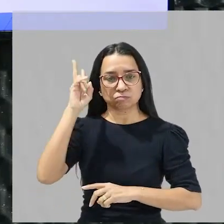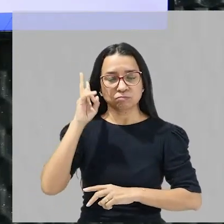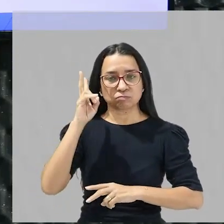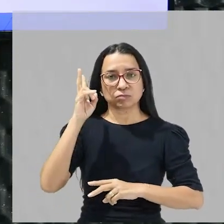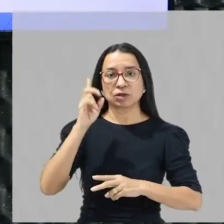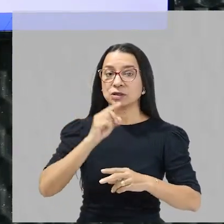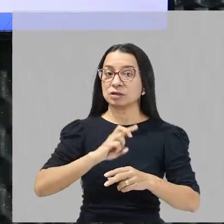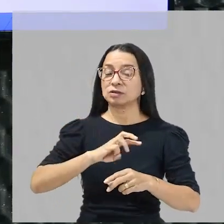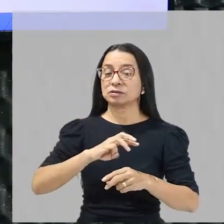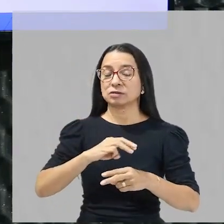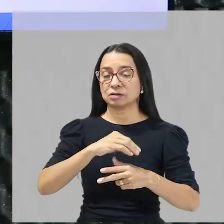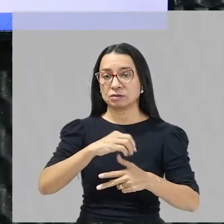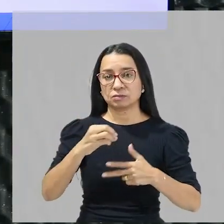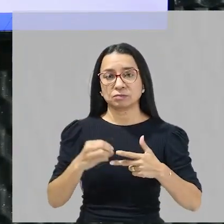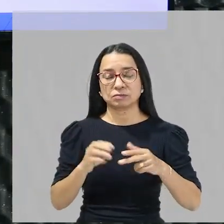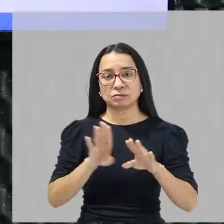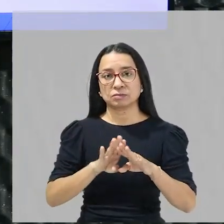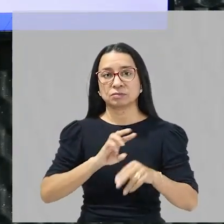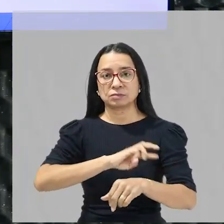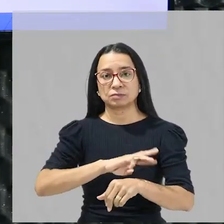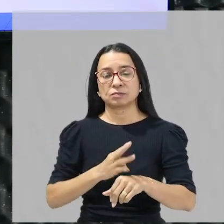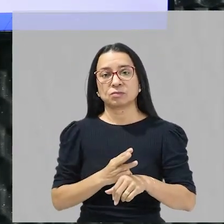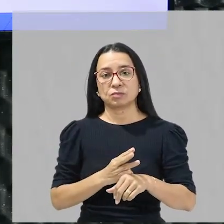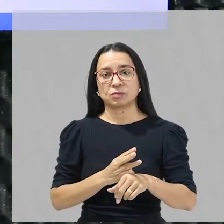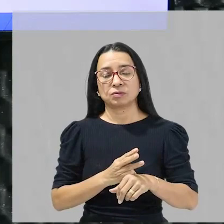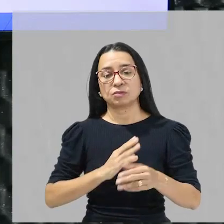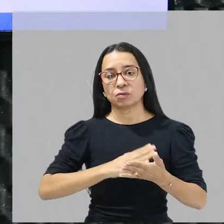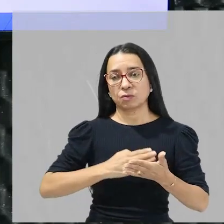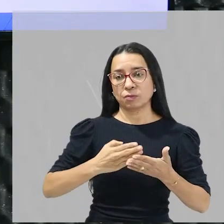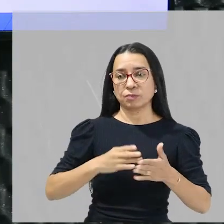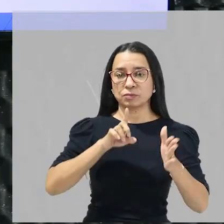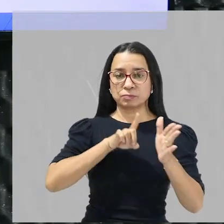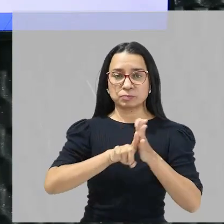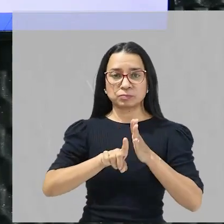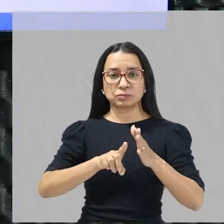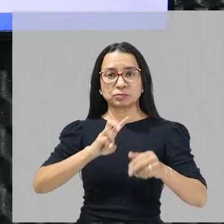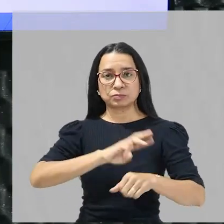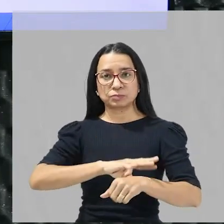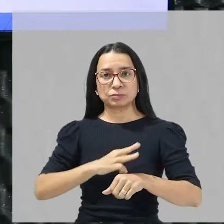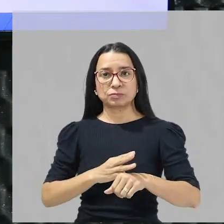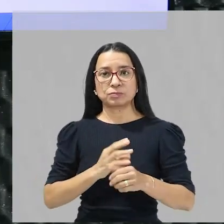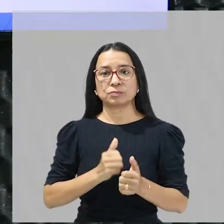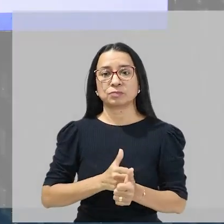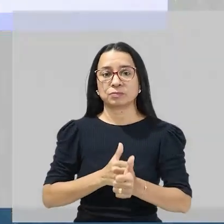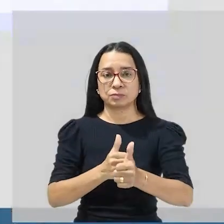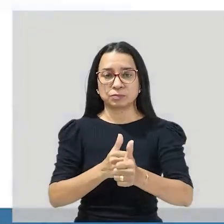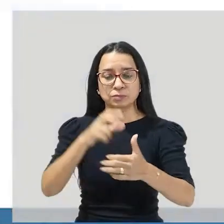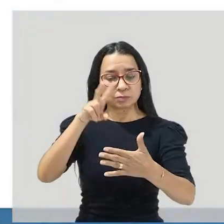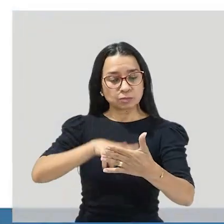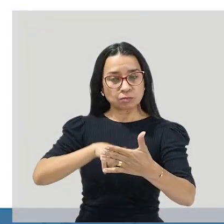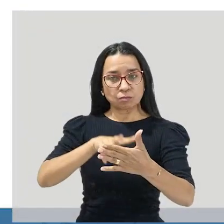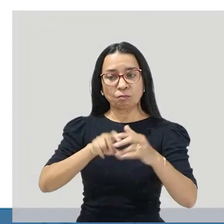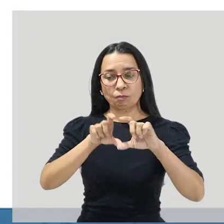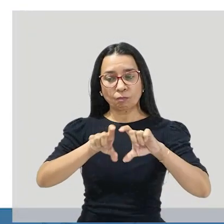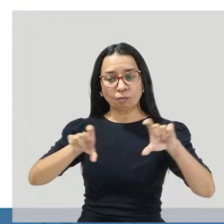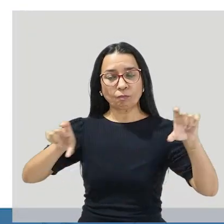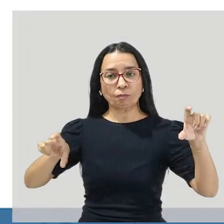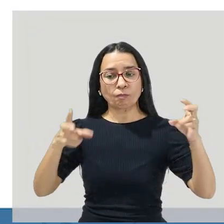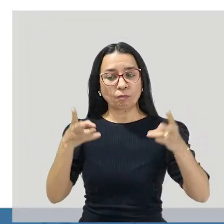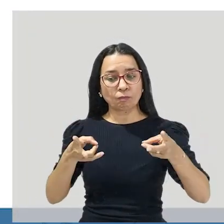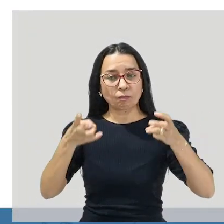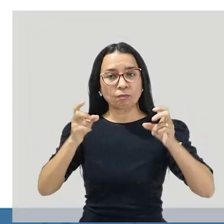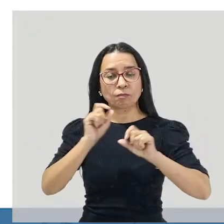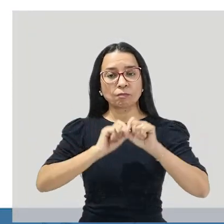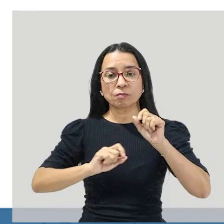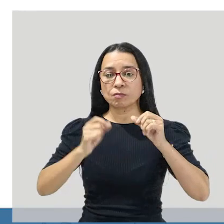duas bancas, tá? E aqui a gente já começa com uma questão da UEMA. Acompanha aí comigo a leitura, tá? Atento para o que está